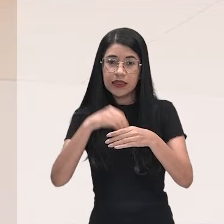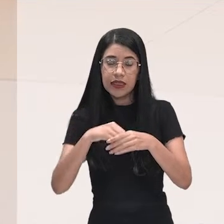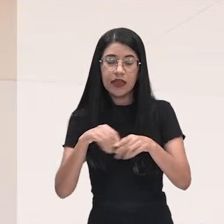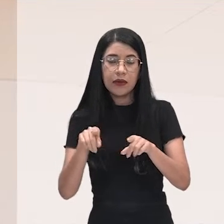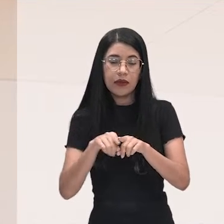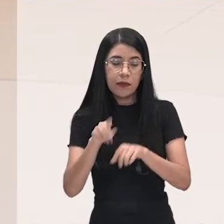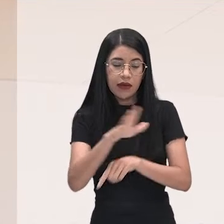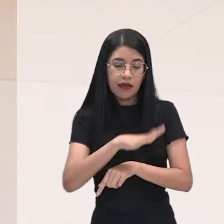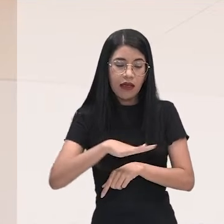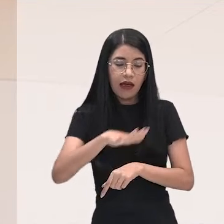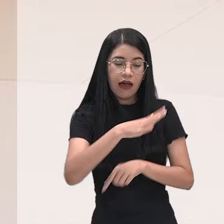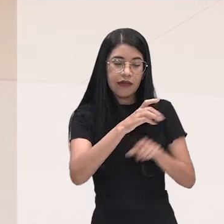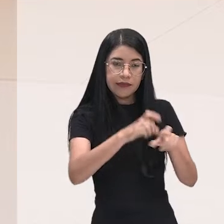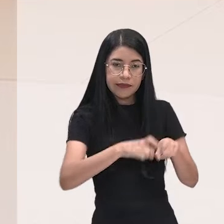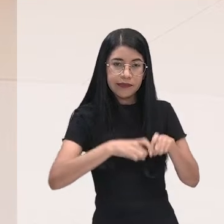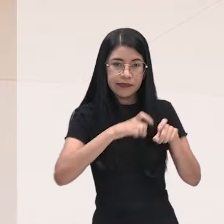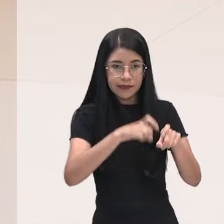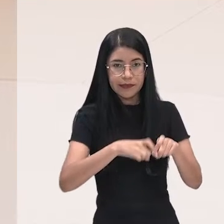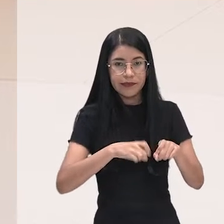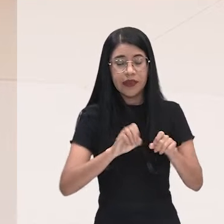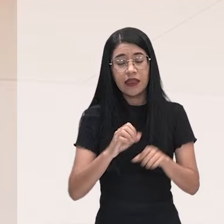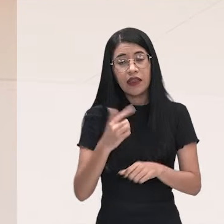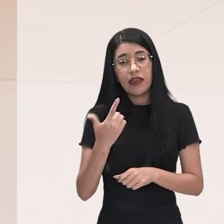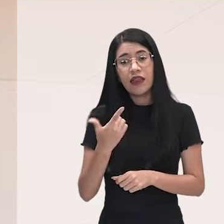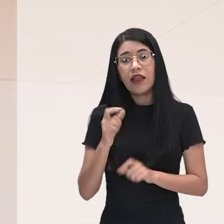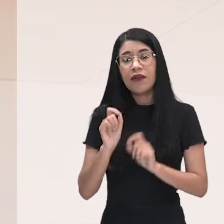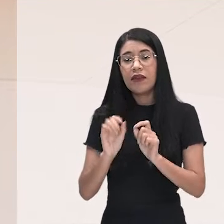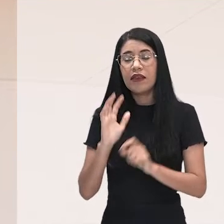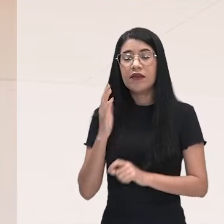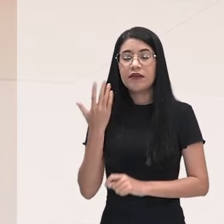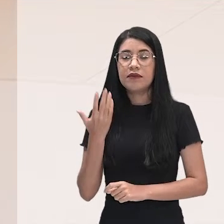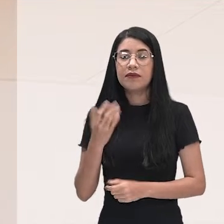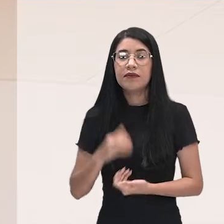Essas mudanças elas vão continuar no século XX e